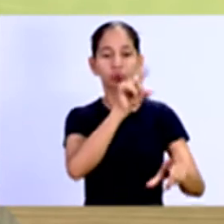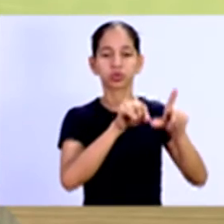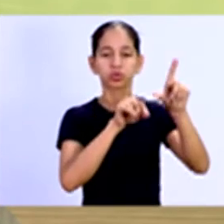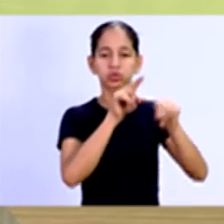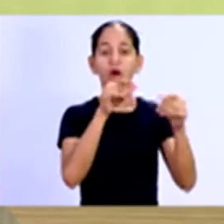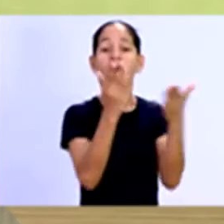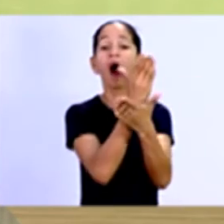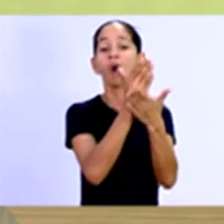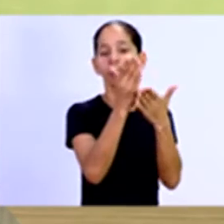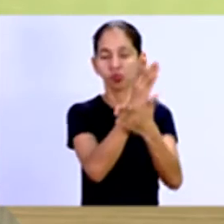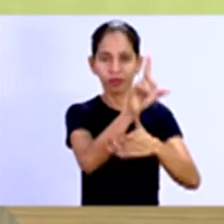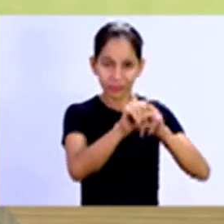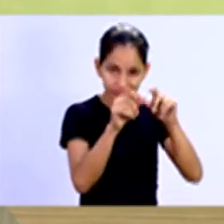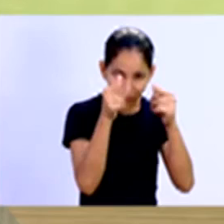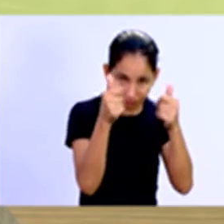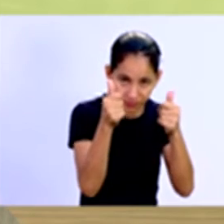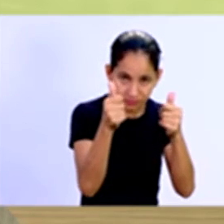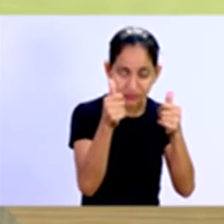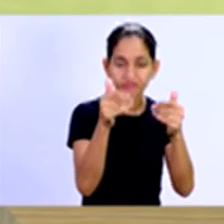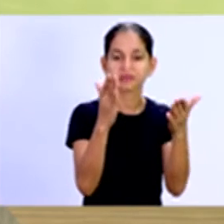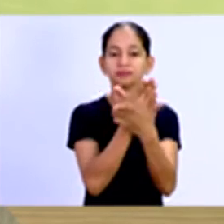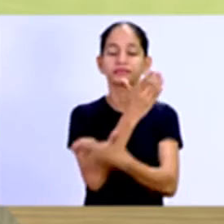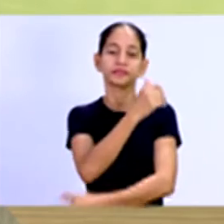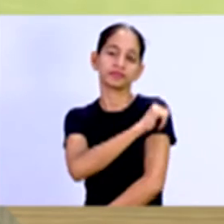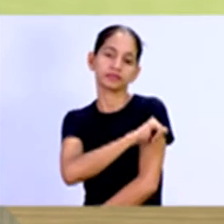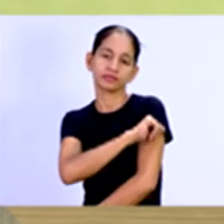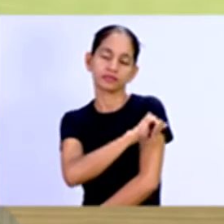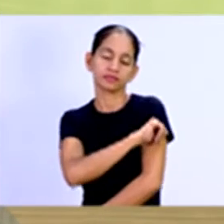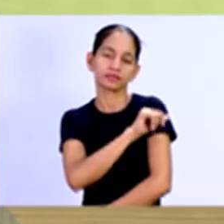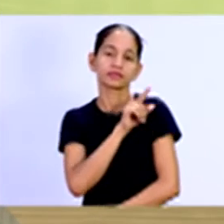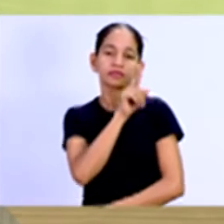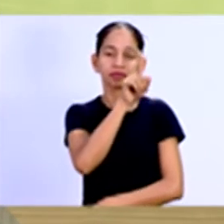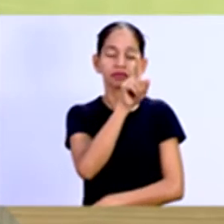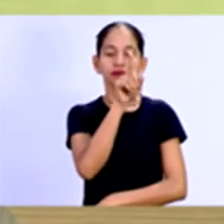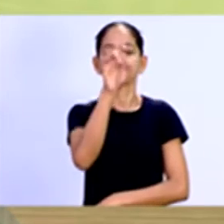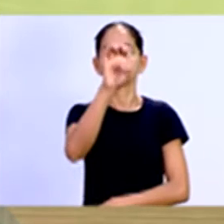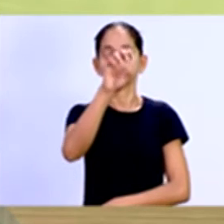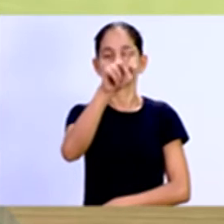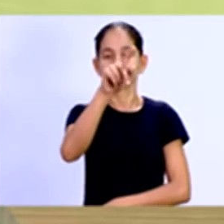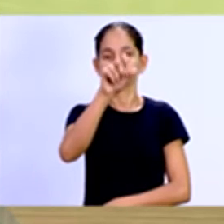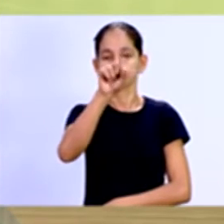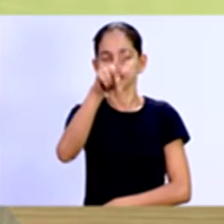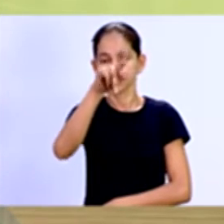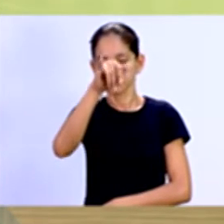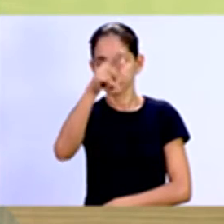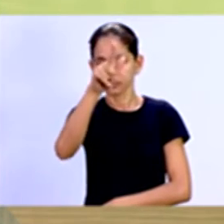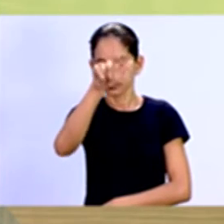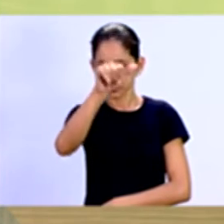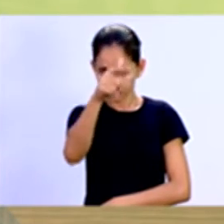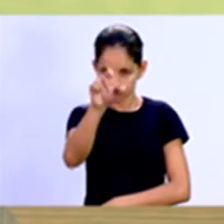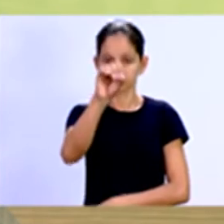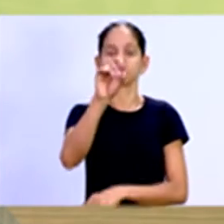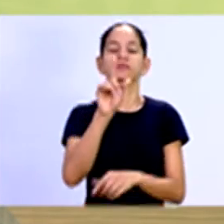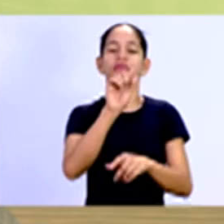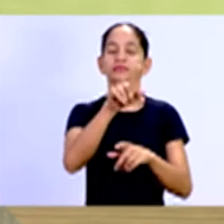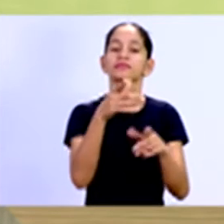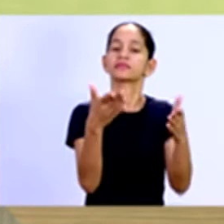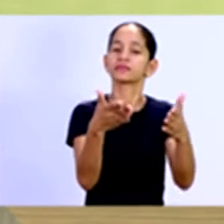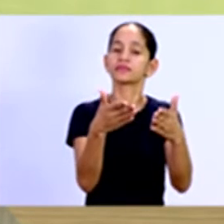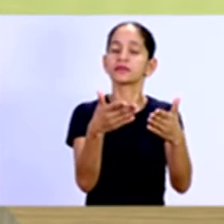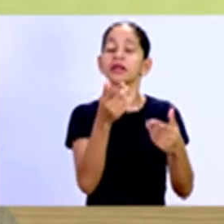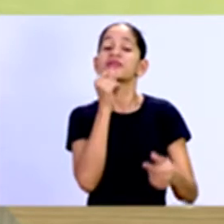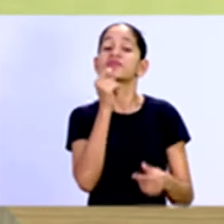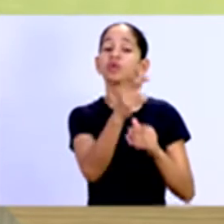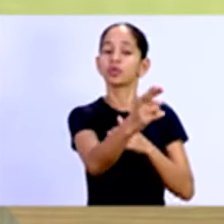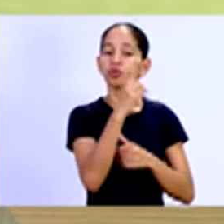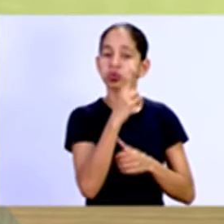aqui. Dos alunos de Espigão do Oeste, a Rosiane e o Cássio responderam na